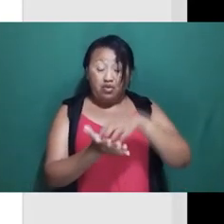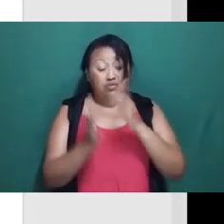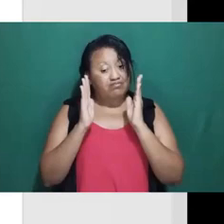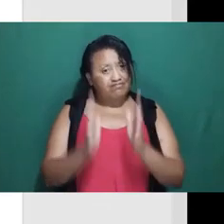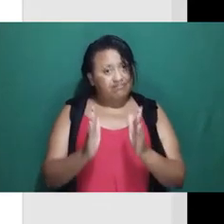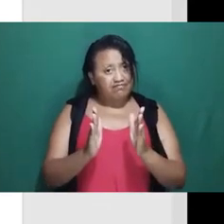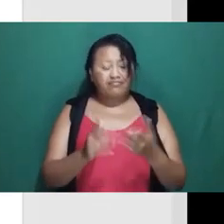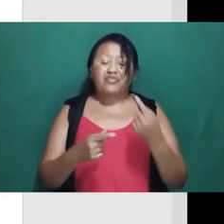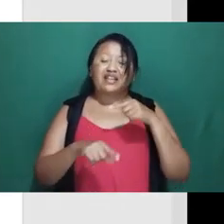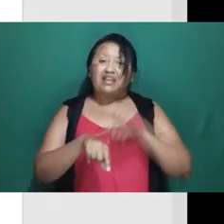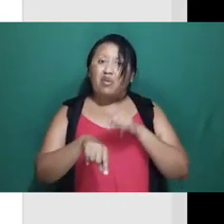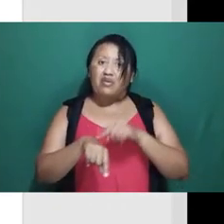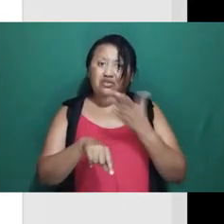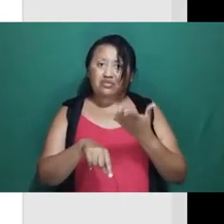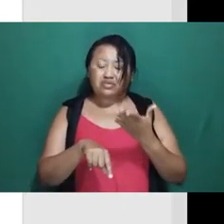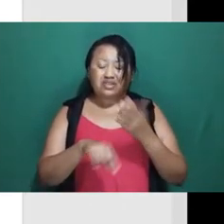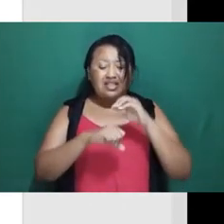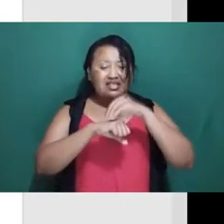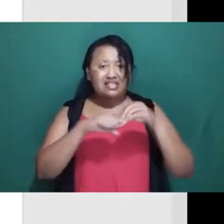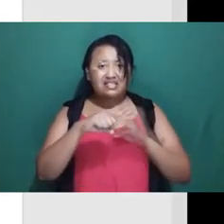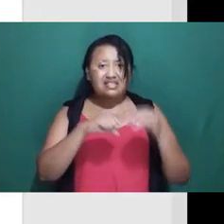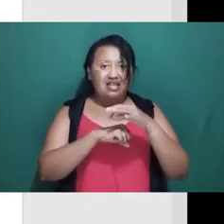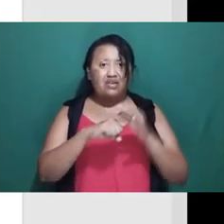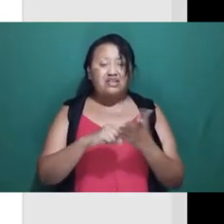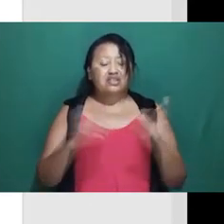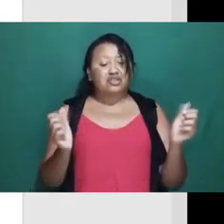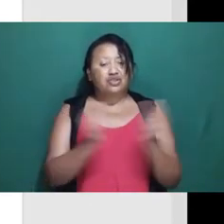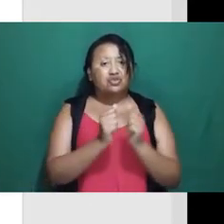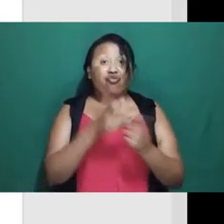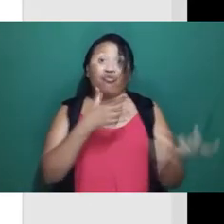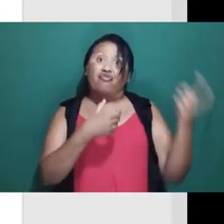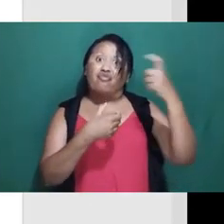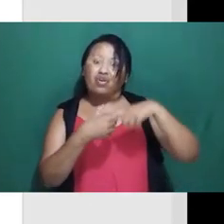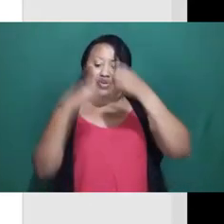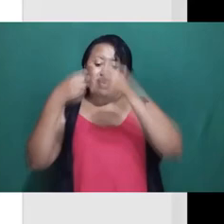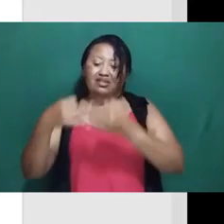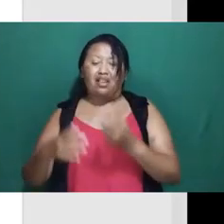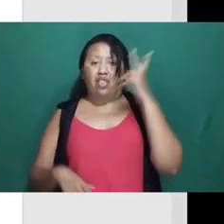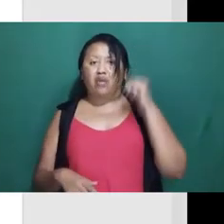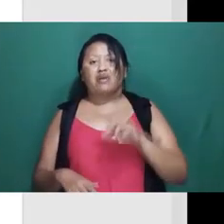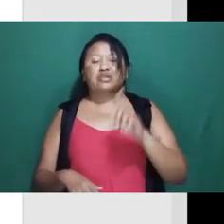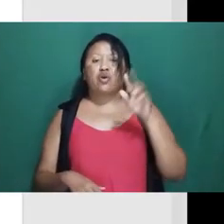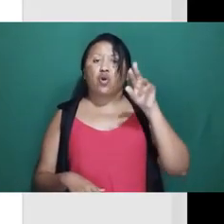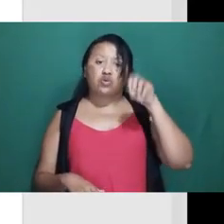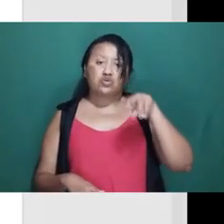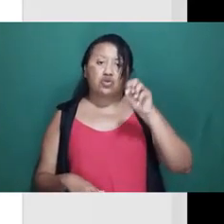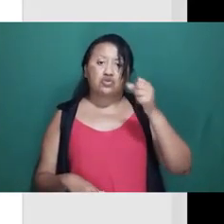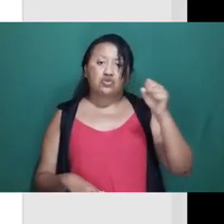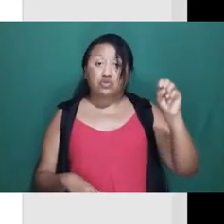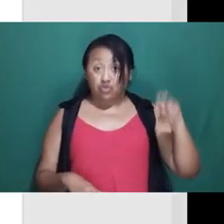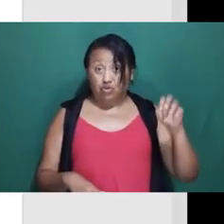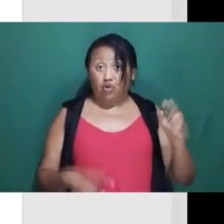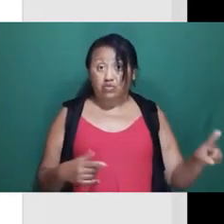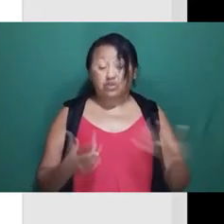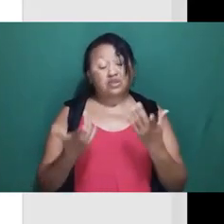para que na hora em que esses essas células se juntem elas voltem a quantidade normal de cromossomos Então nesse caso